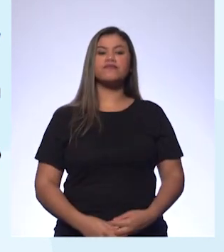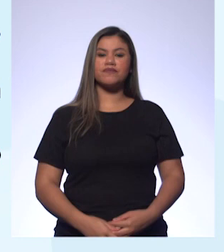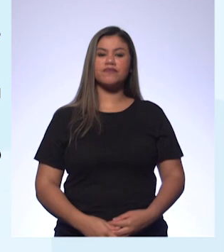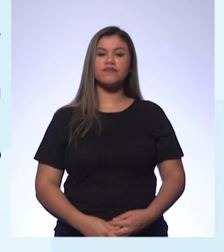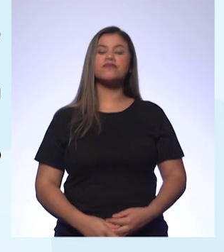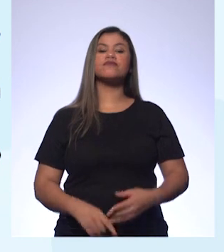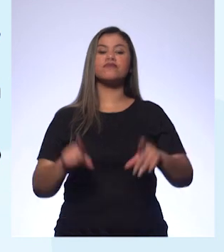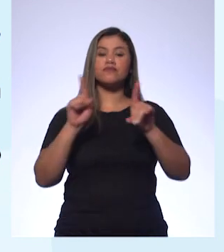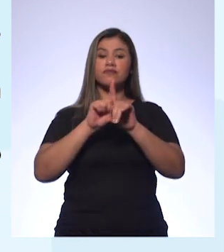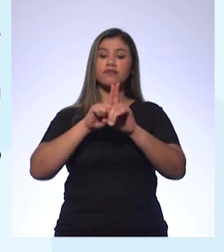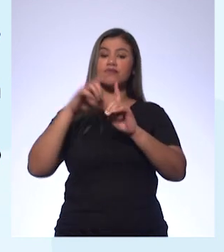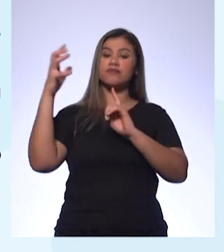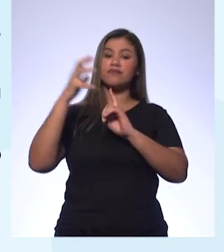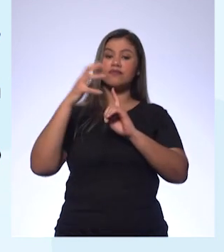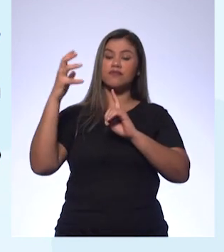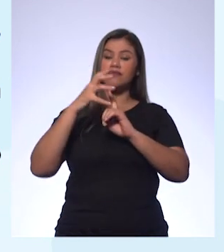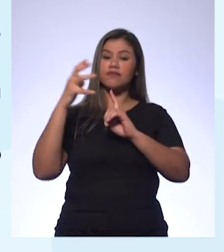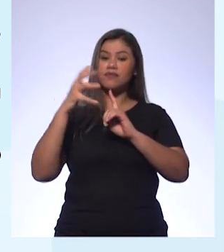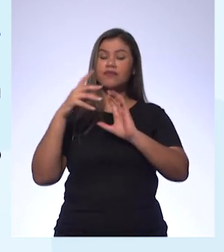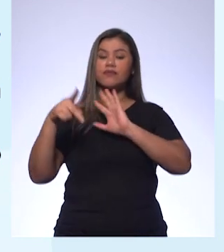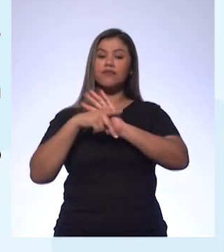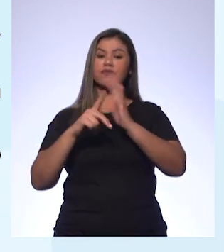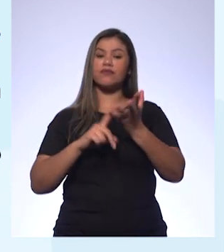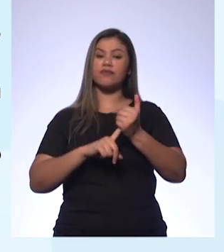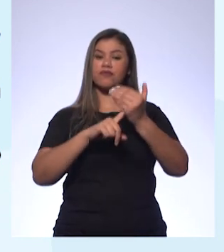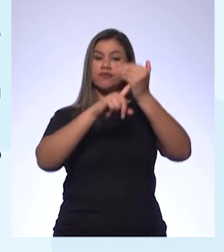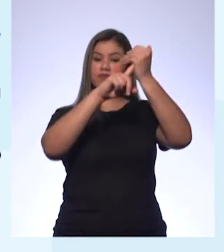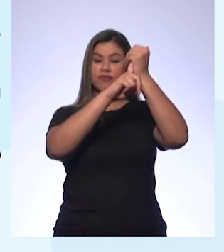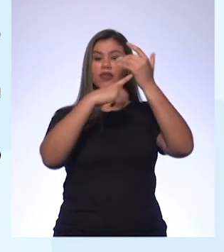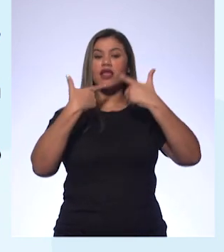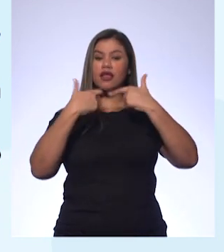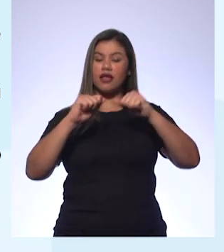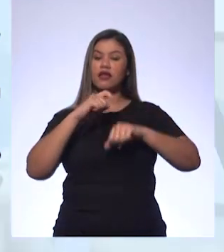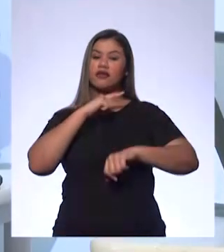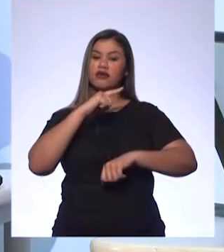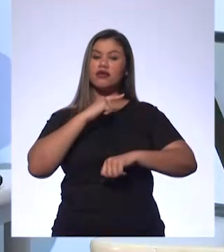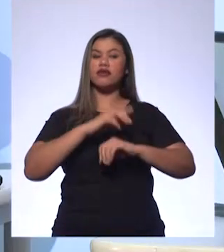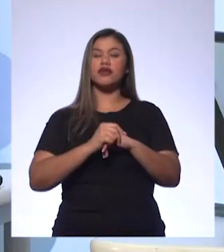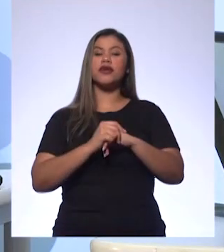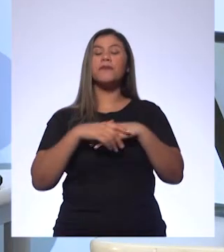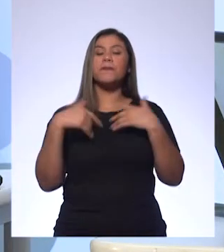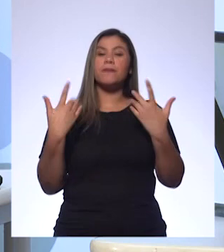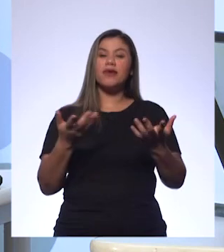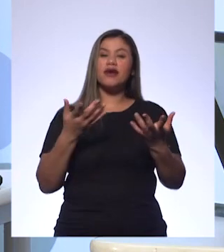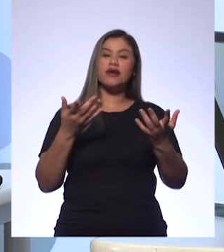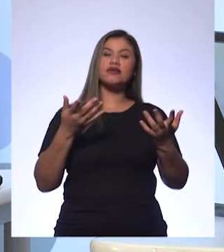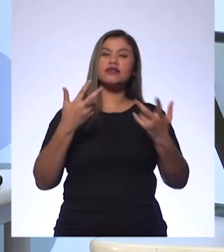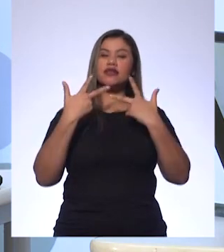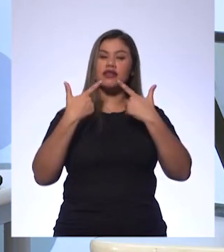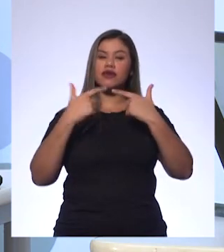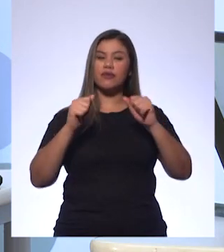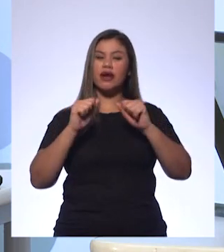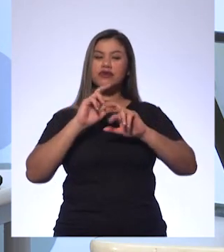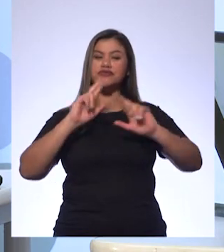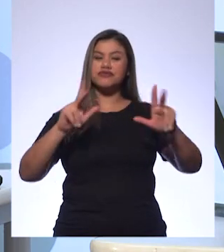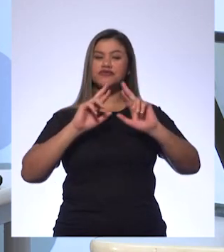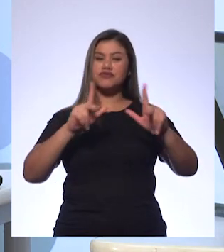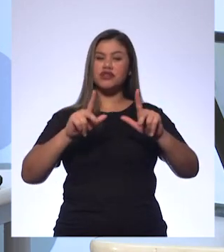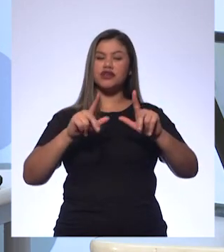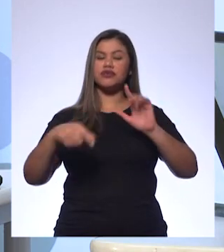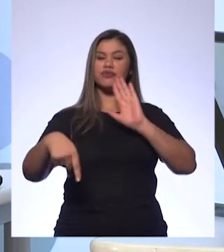As influências do nosso mundo tecnológico. Então, temos aquela linguagem diferente desse